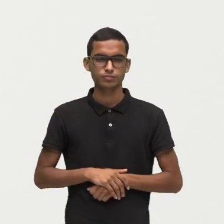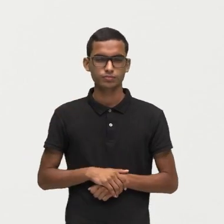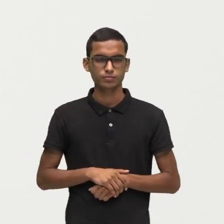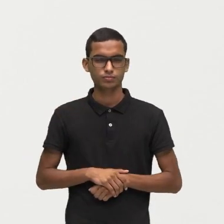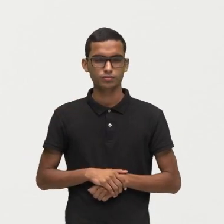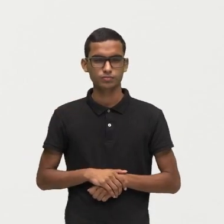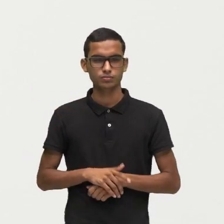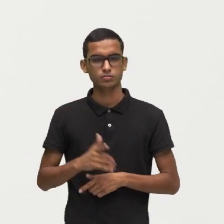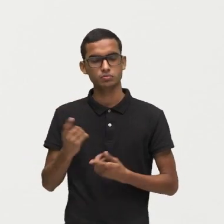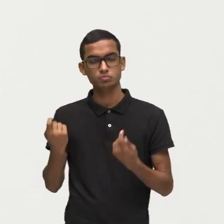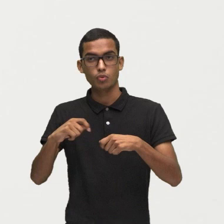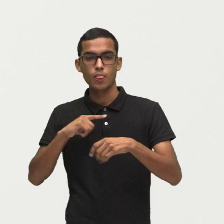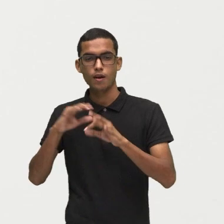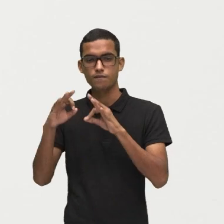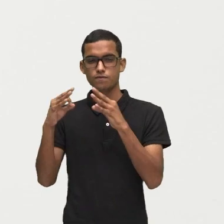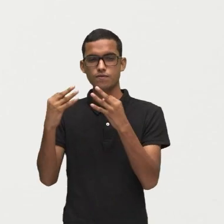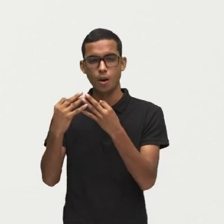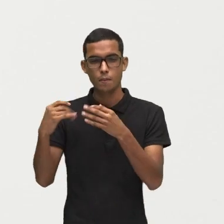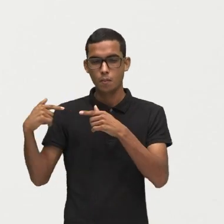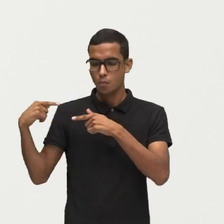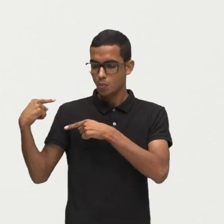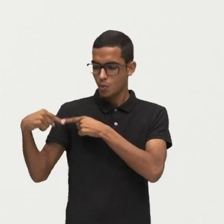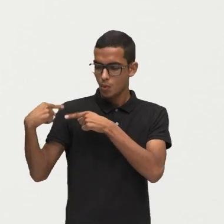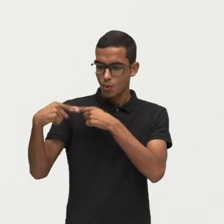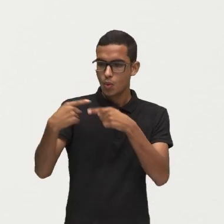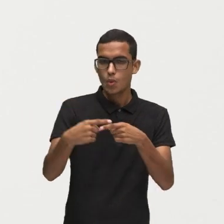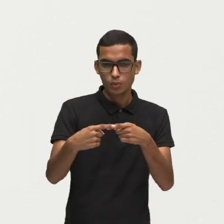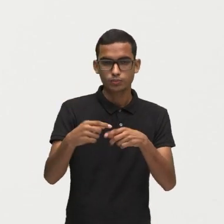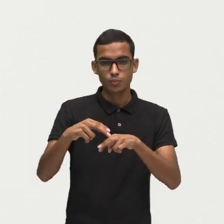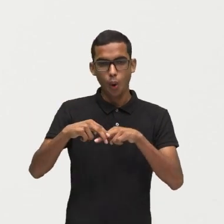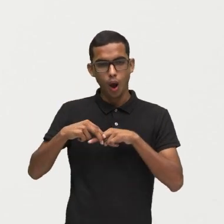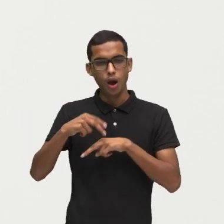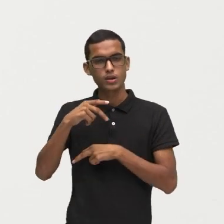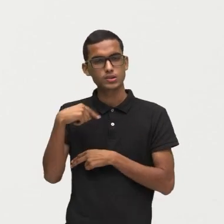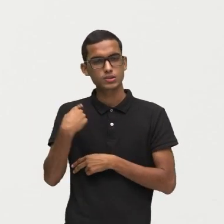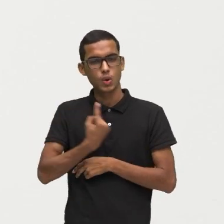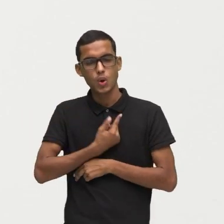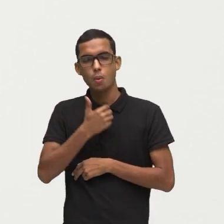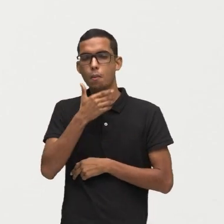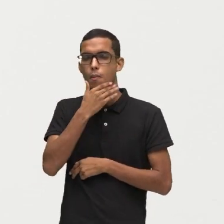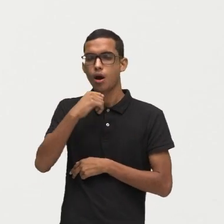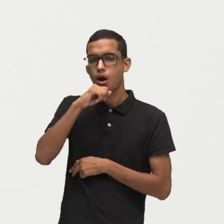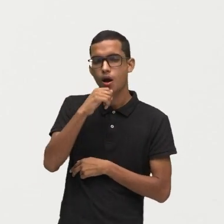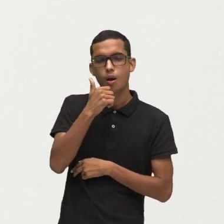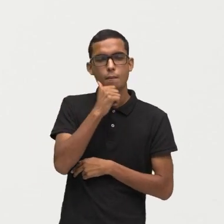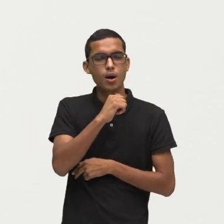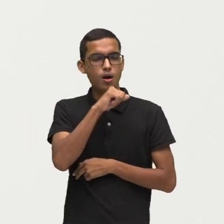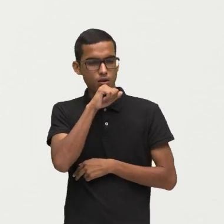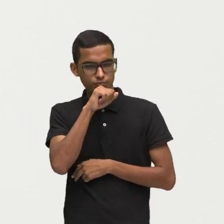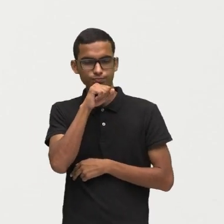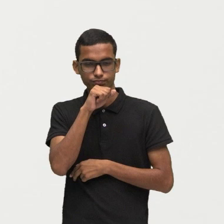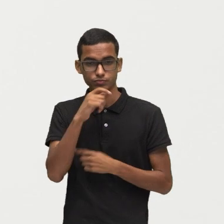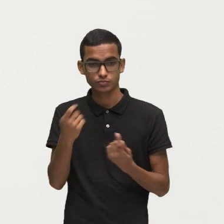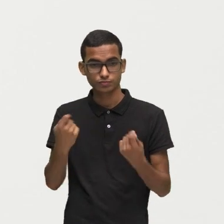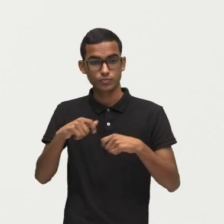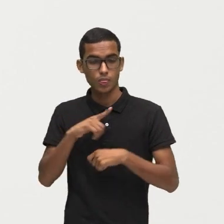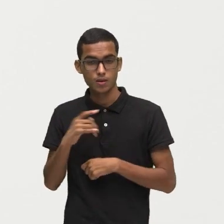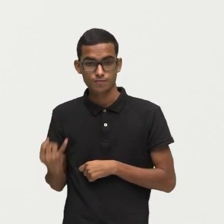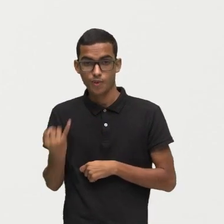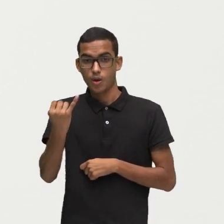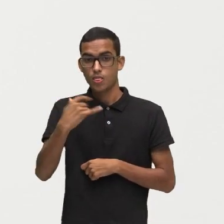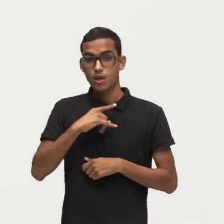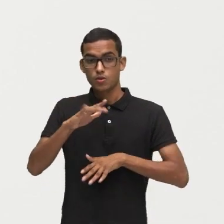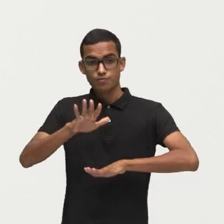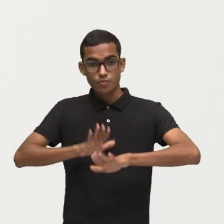ser fruto da herança genética que nós recebemos dos nossos pais. E aí a gente percebe e entende a importância de manter